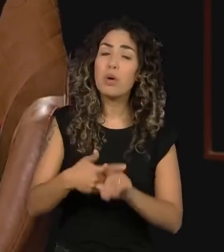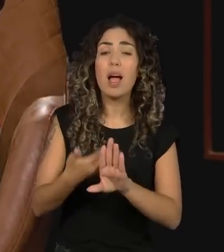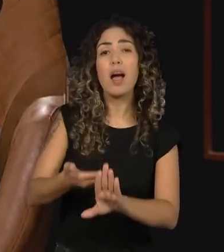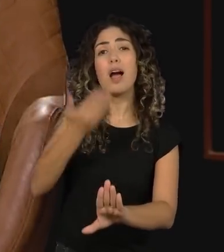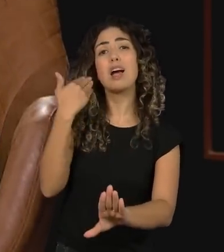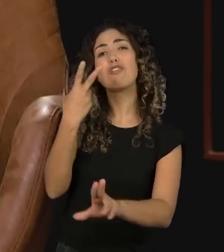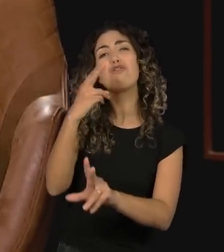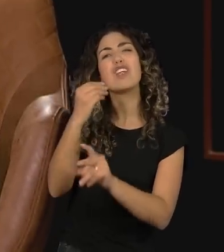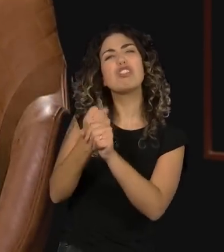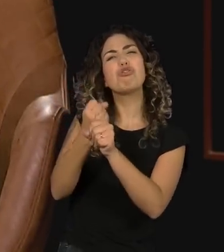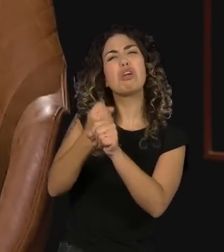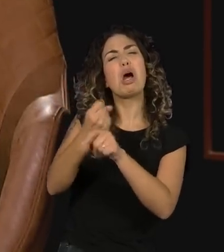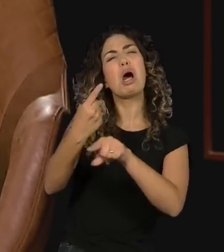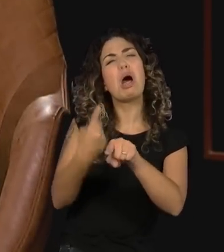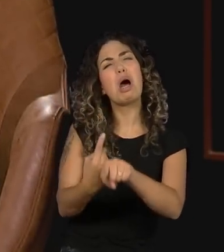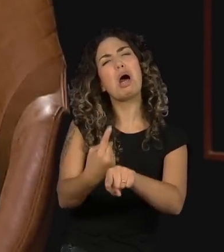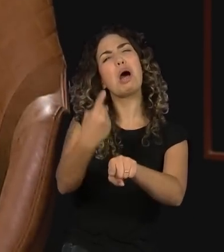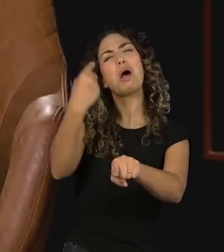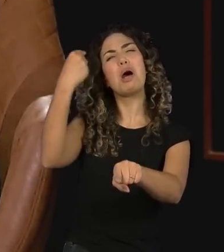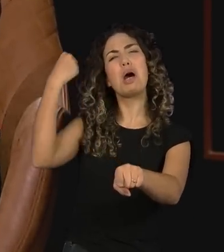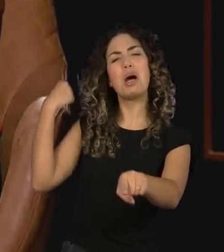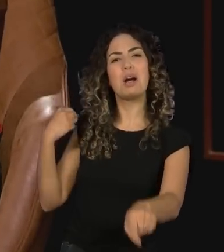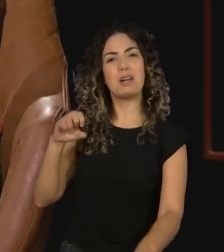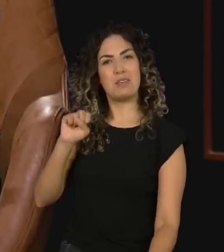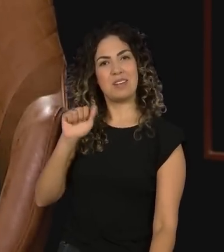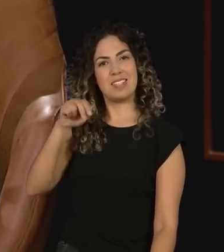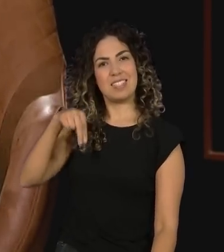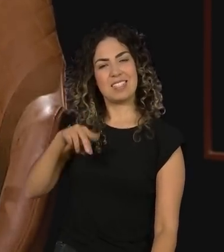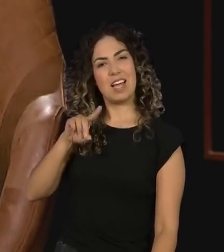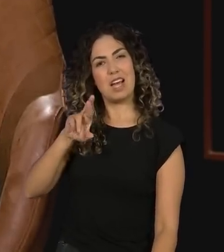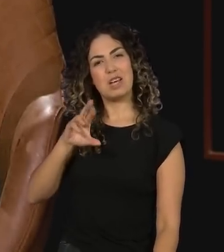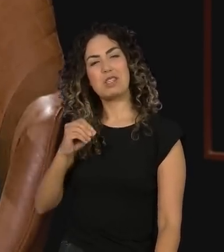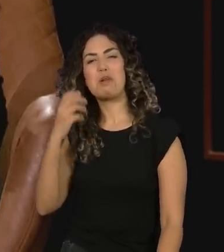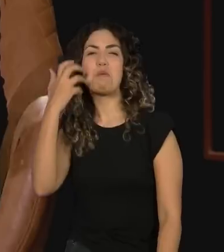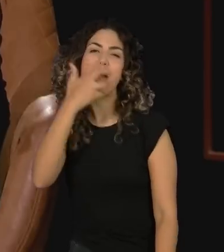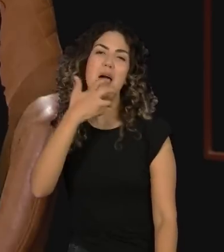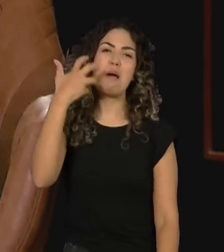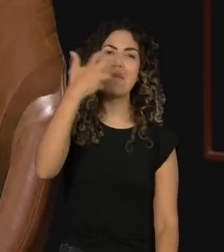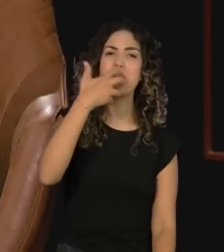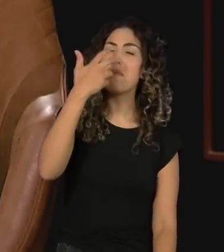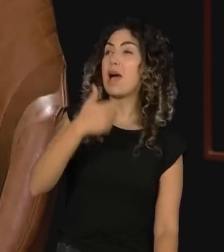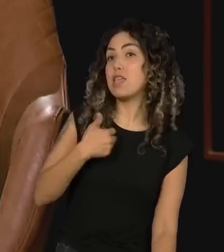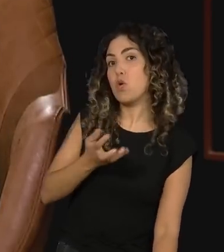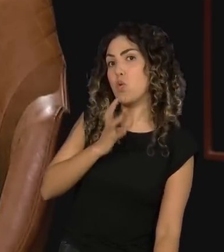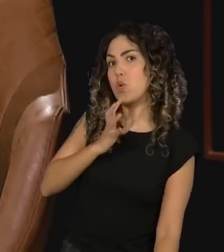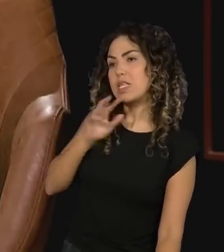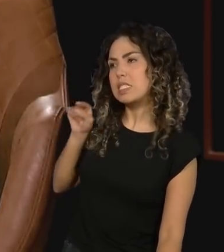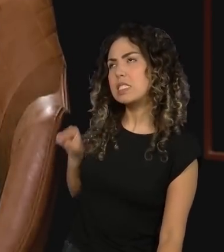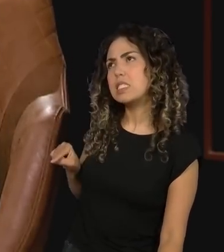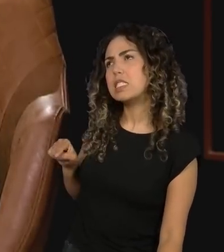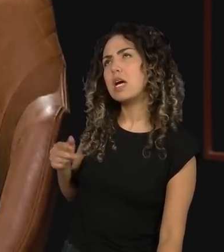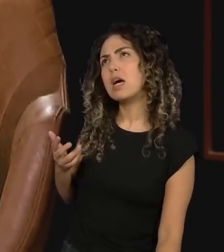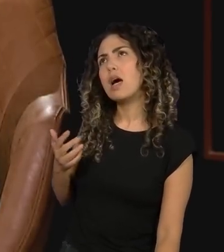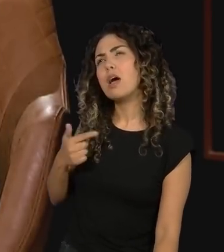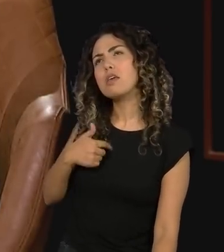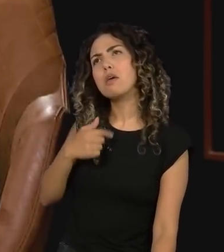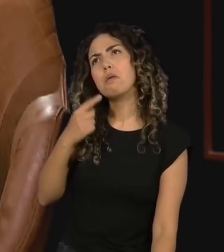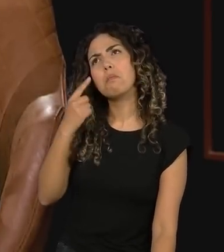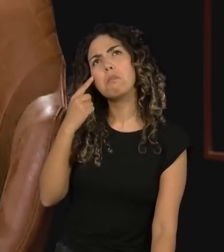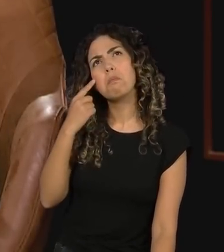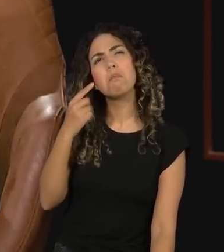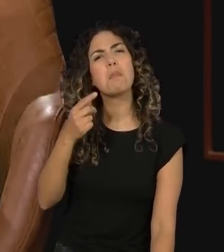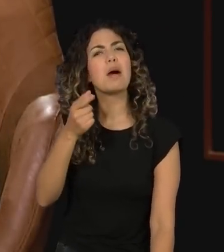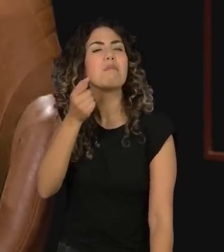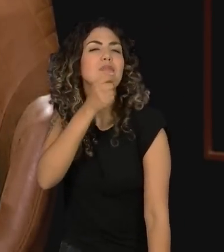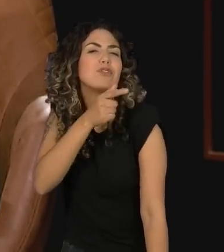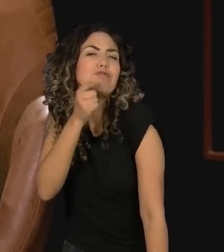atrás, o samba do approach, venha tomar meu brunch, sabe que eu tenho approach. Essa brincadeira, esse bom